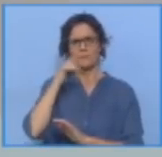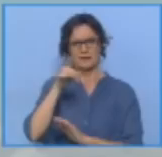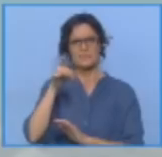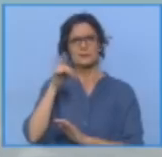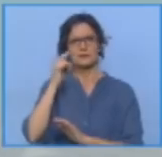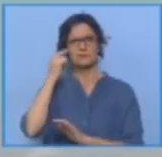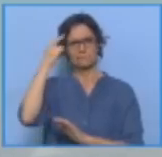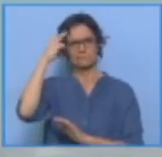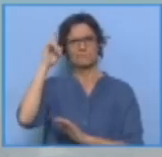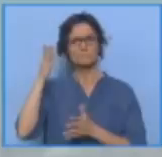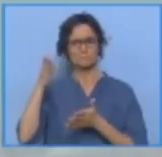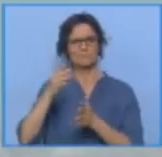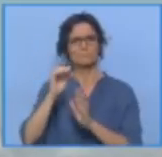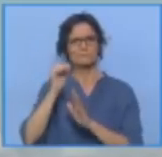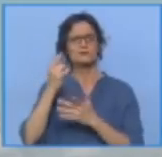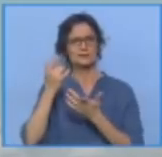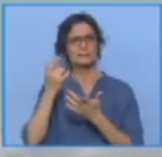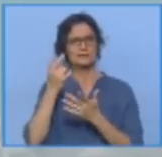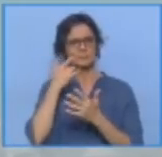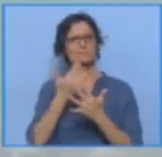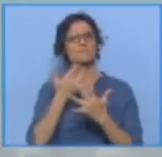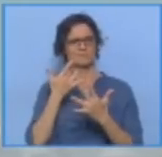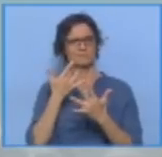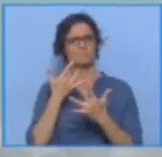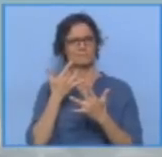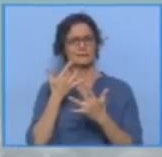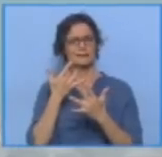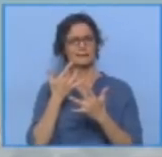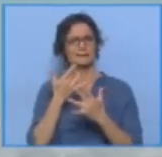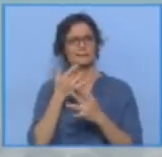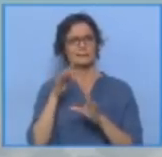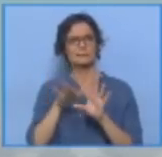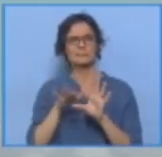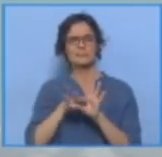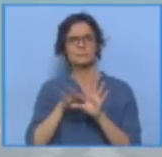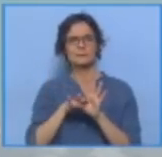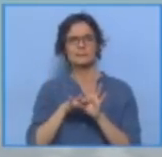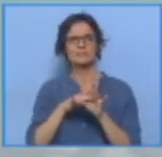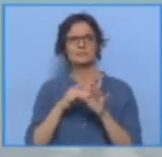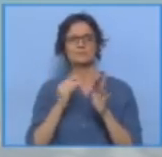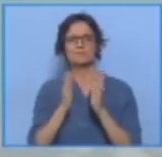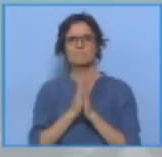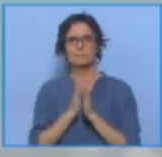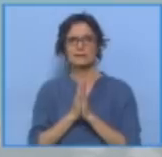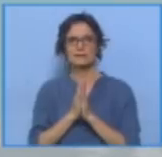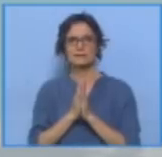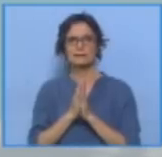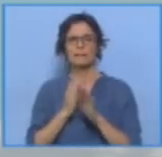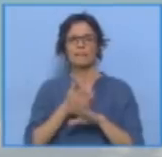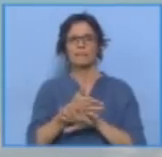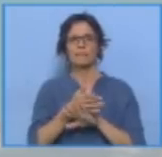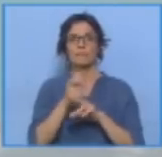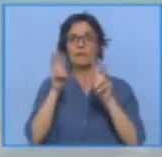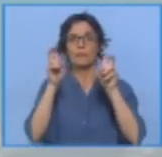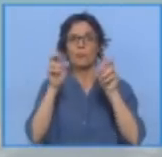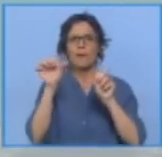particular de estar na pastoral, não é? Através daquilo a que chamaram o Laboratório da Fé, uma presença de